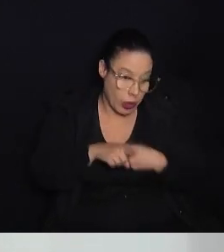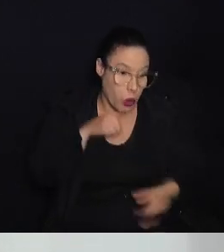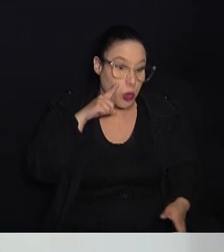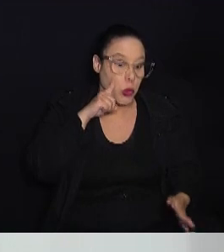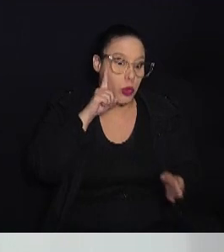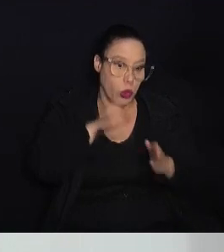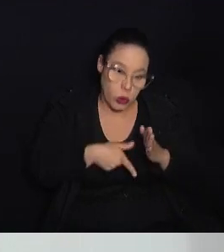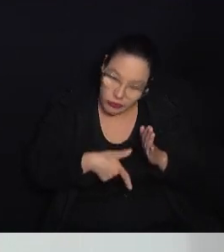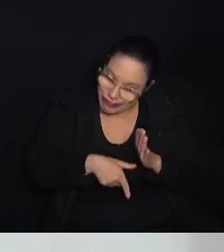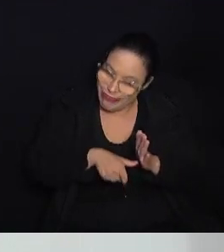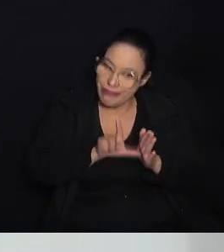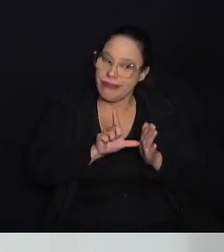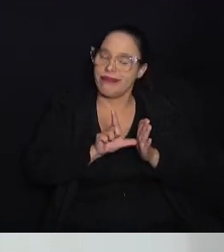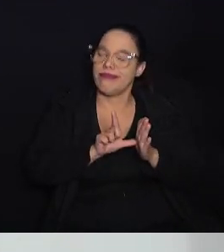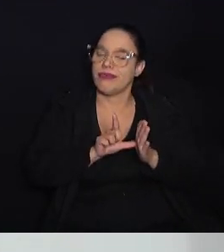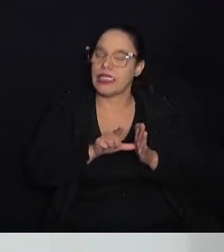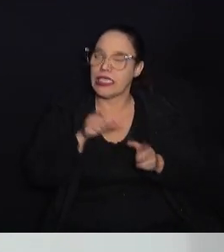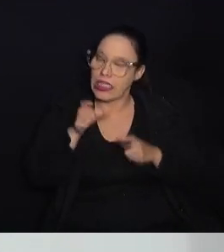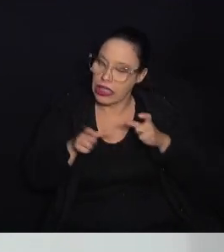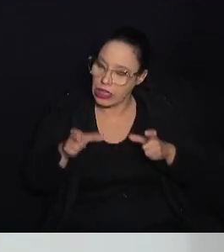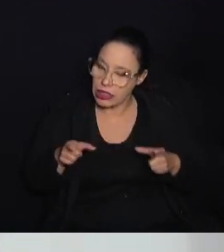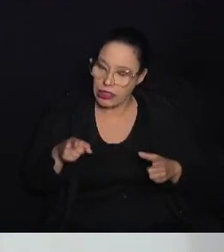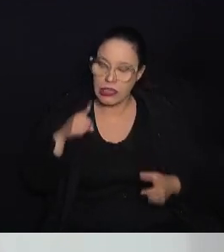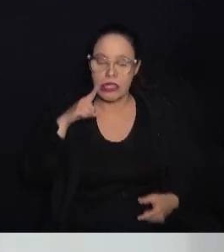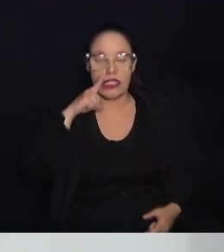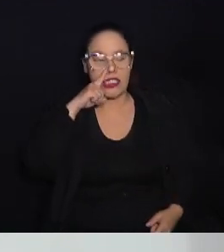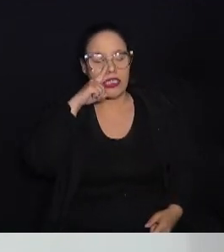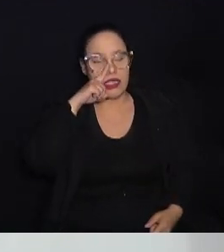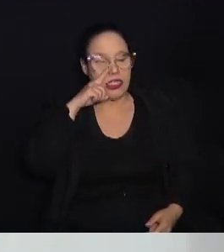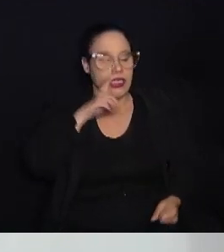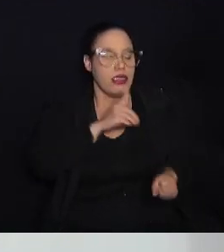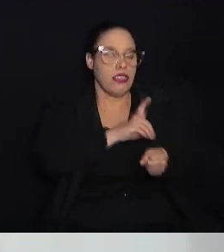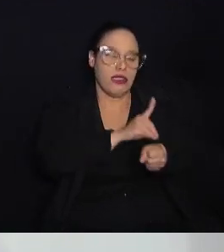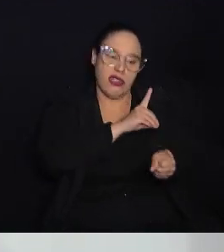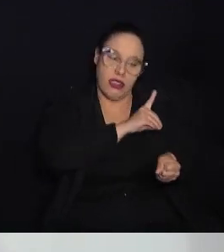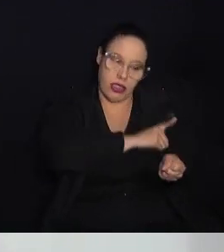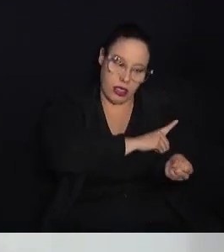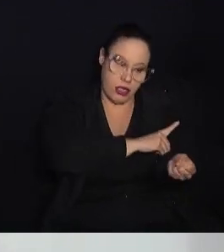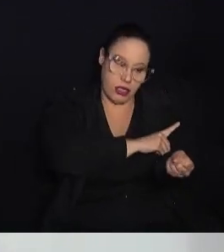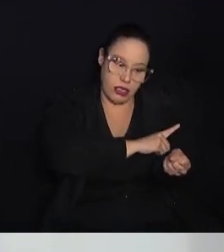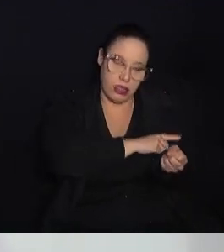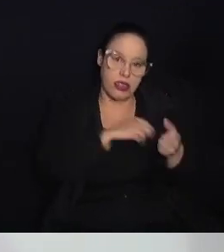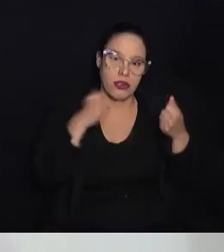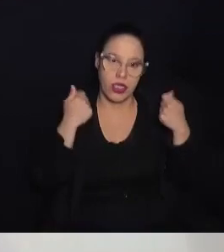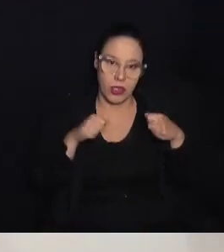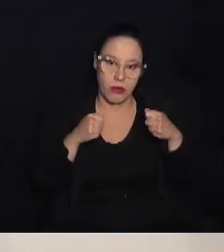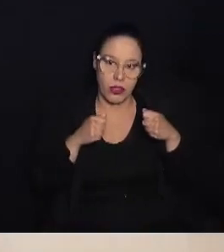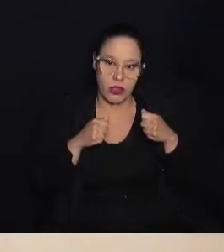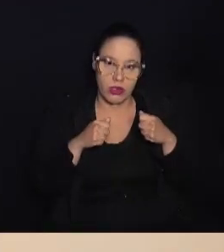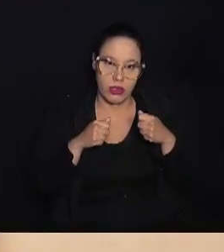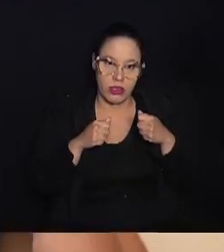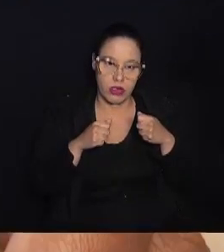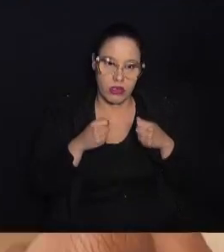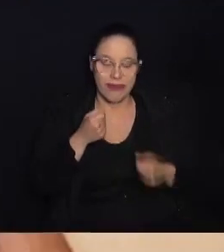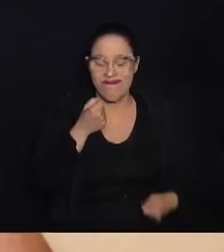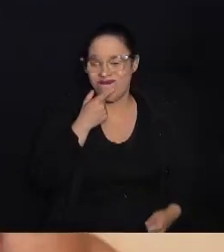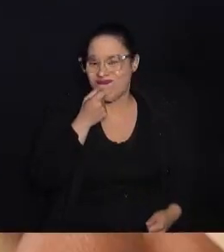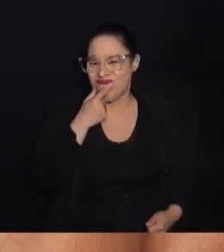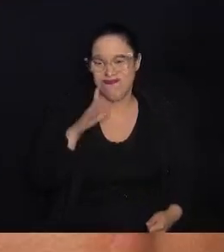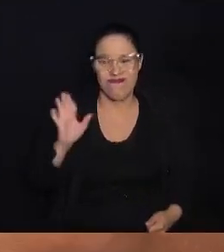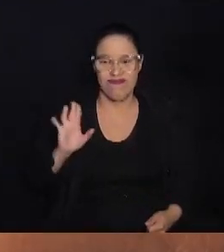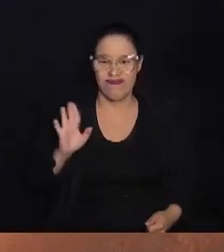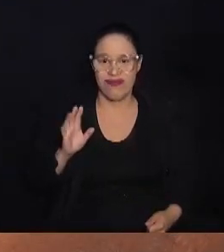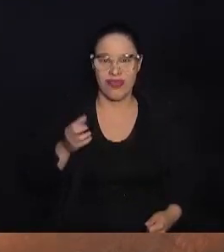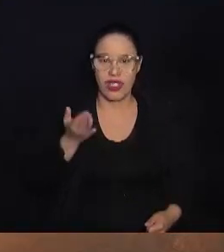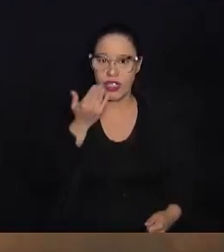gente detecte precocemente as pessoas em risco para diabetes e que a gente possa fazer medidas não